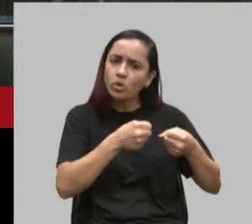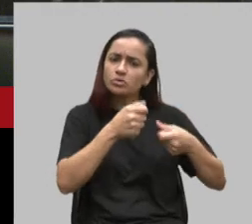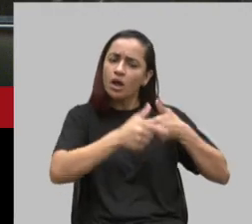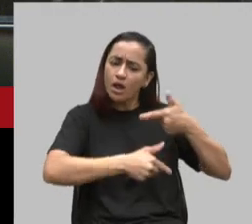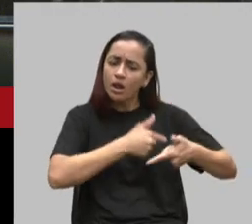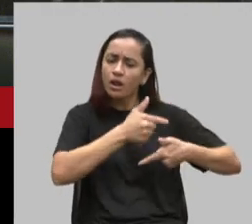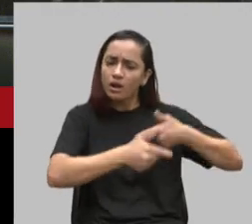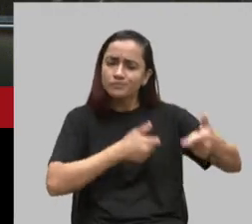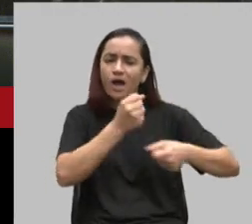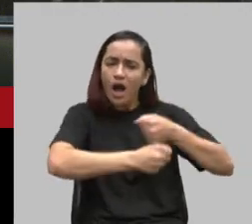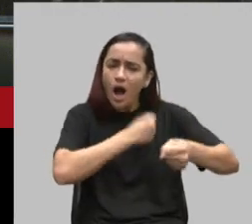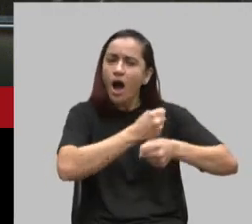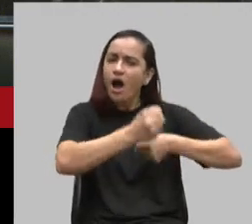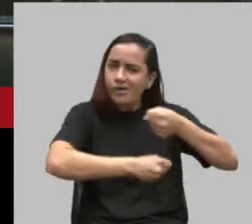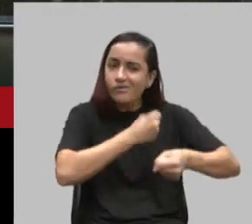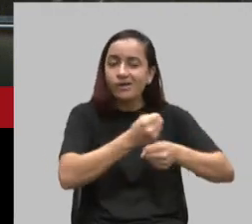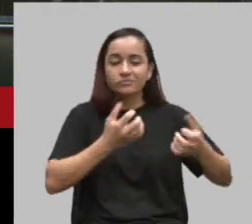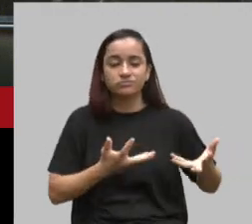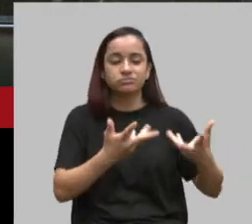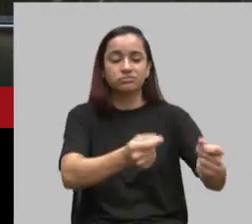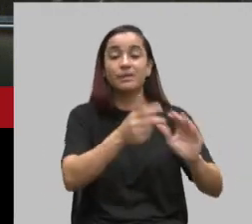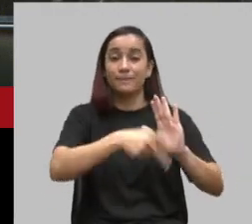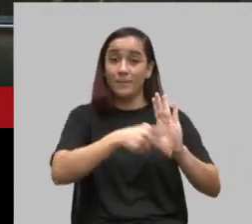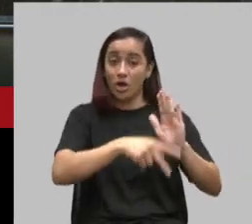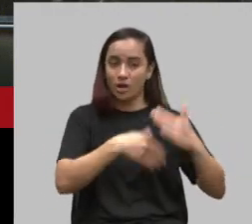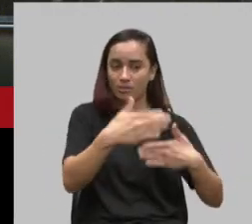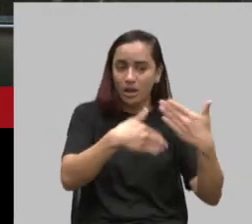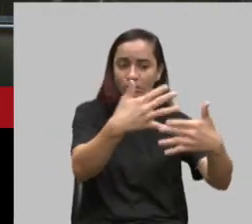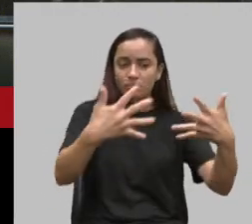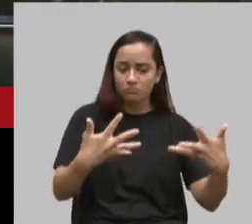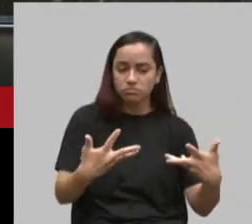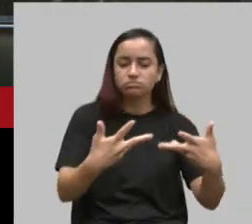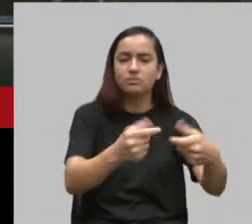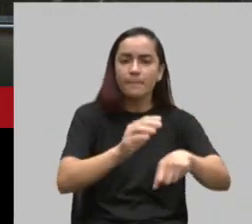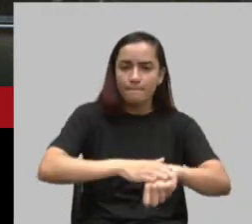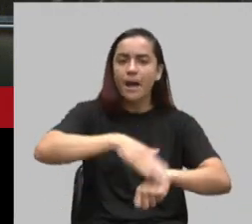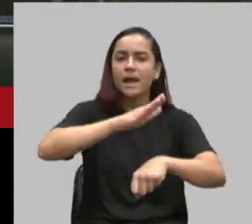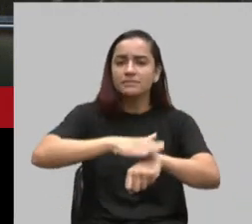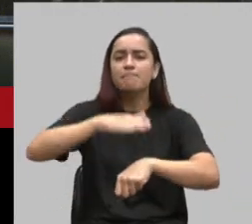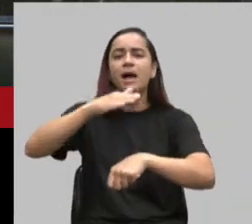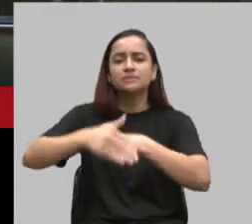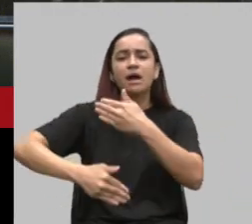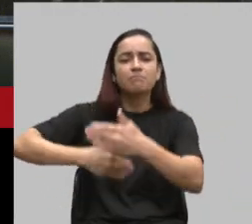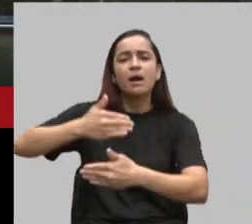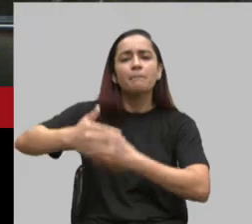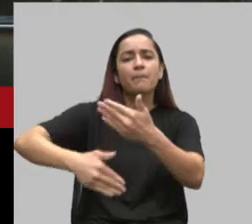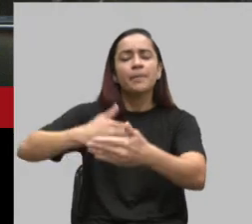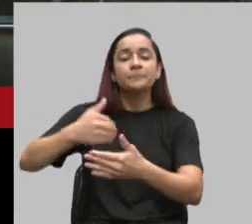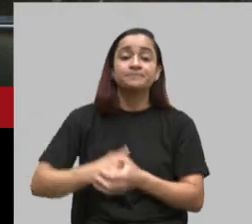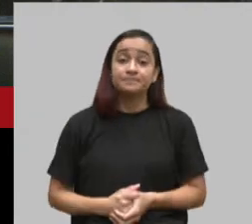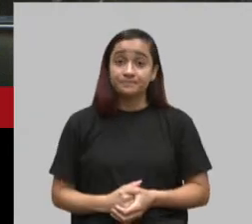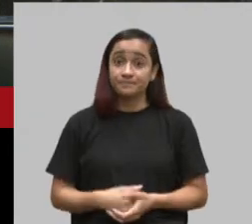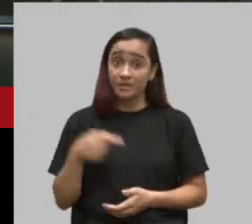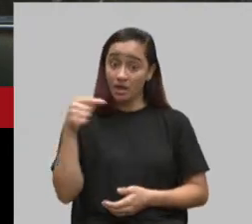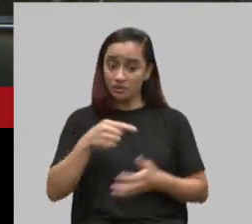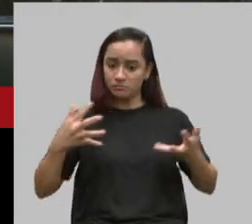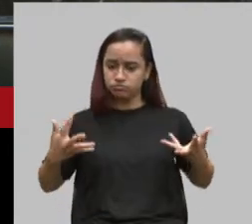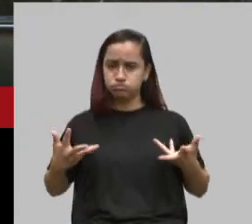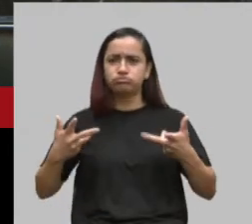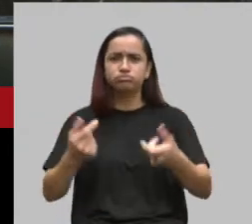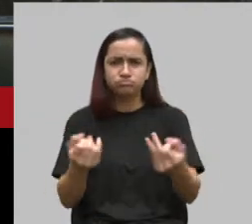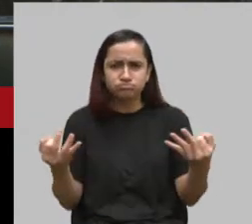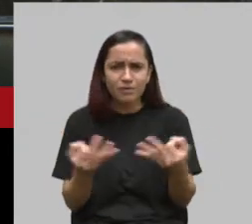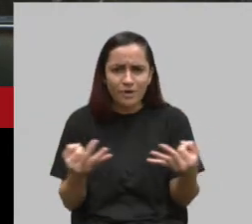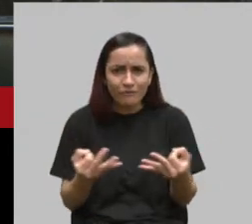programa que se amplia e se aprimora mais e mais a cada da nova edição esse sucesso tão notável só é